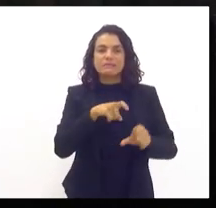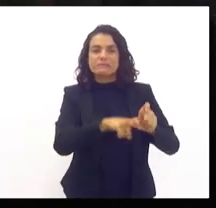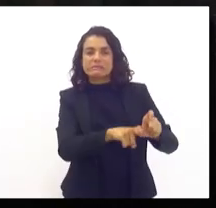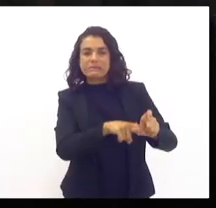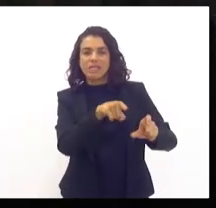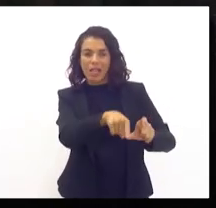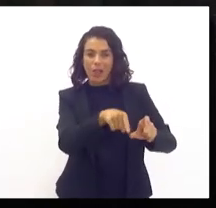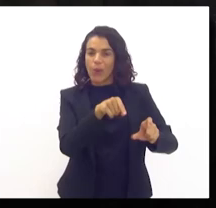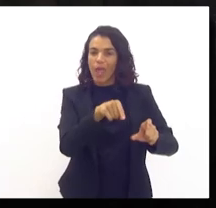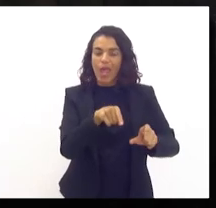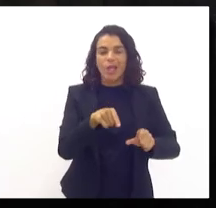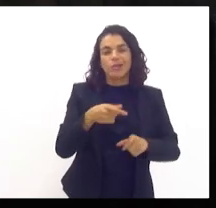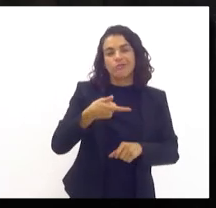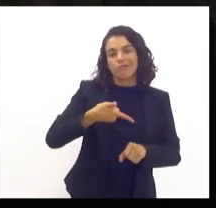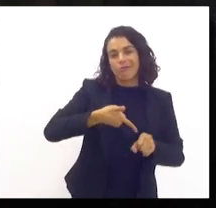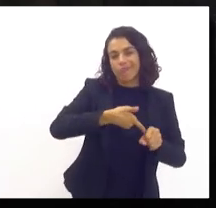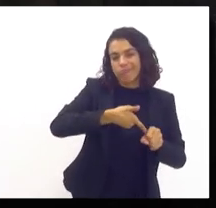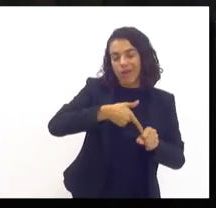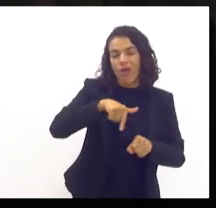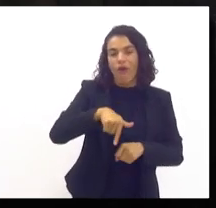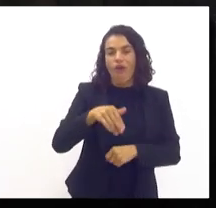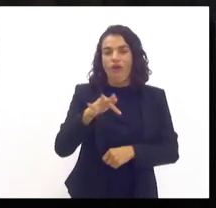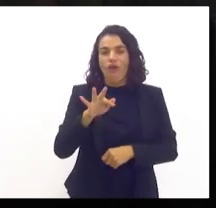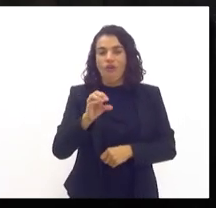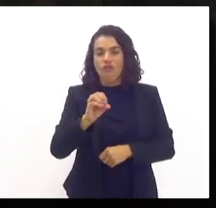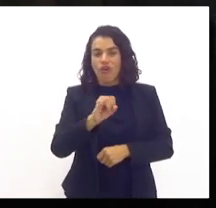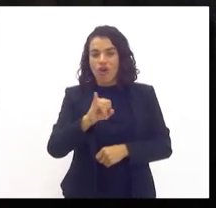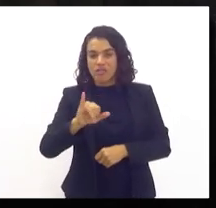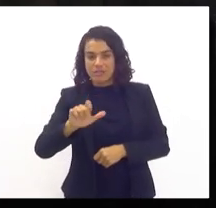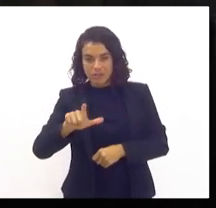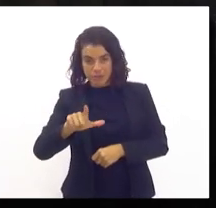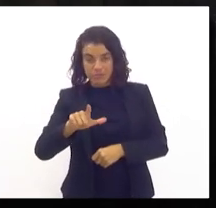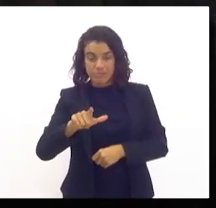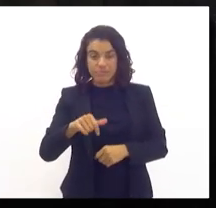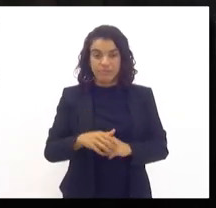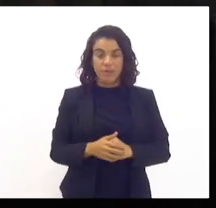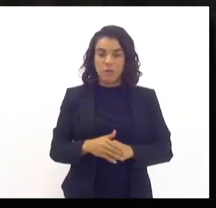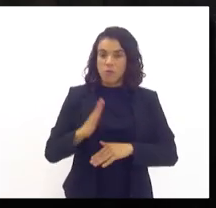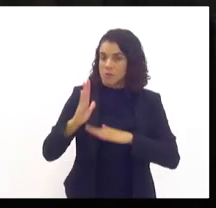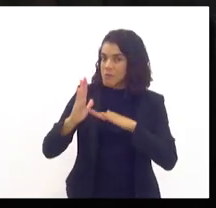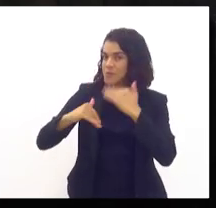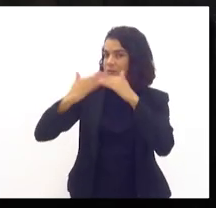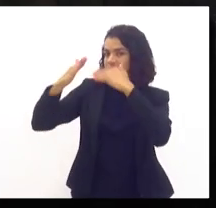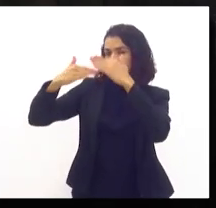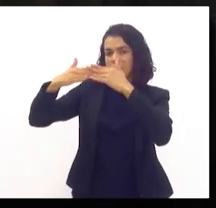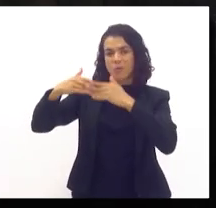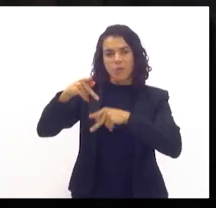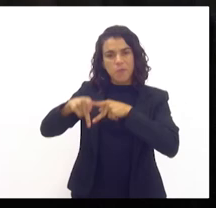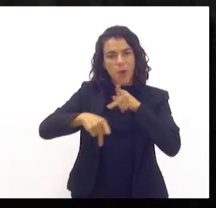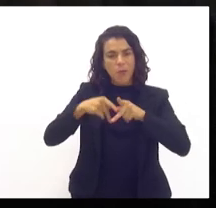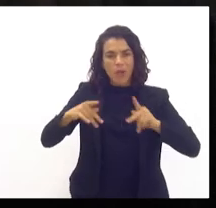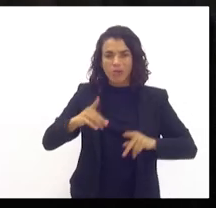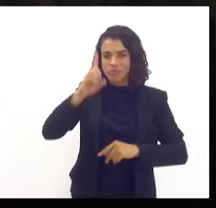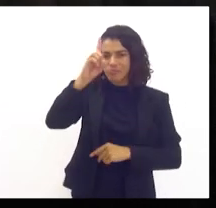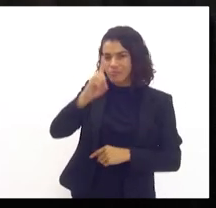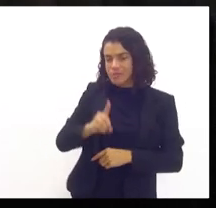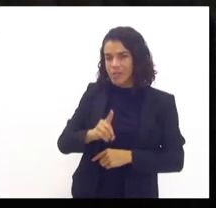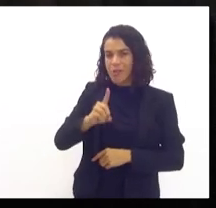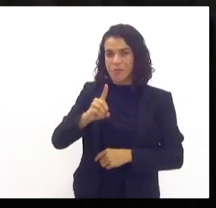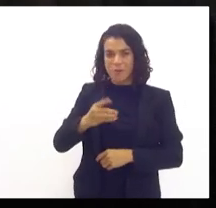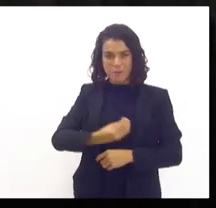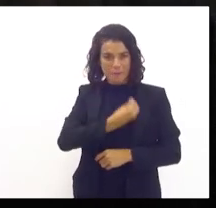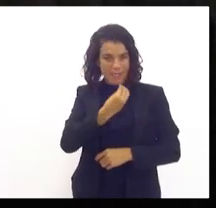fóssil. Um projeto de desenvolvimento popular, que se faz com a